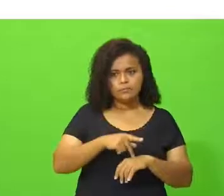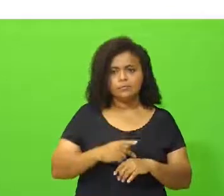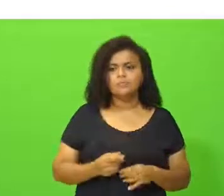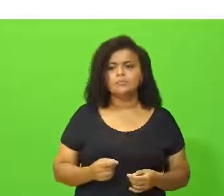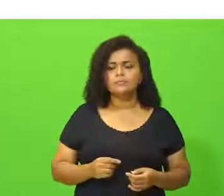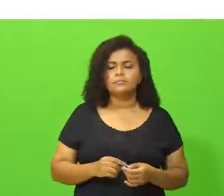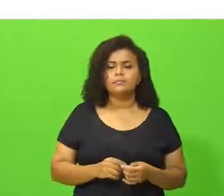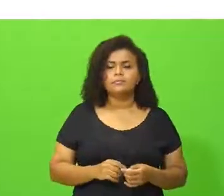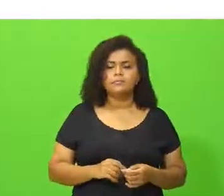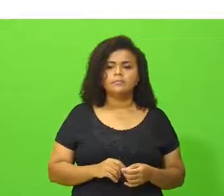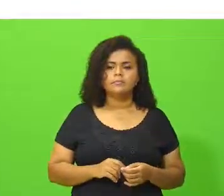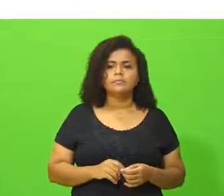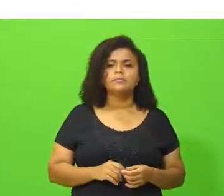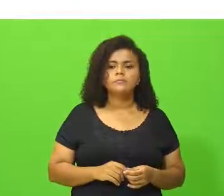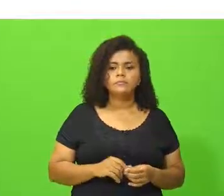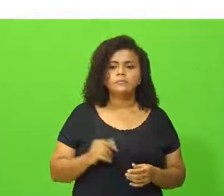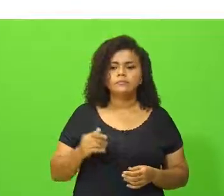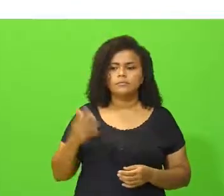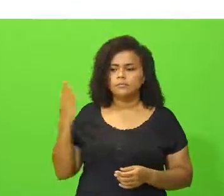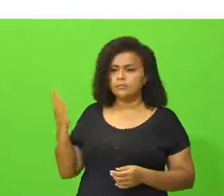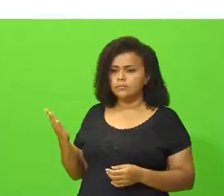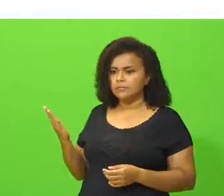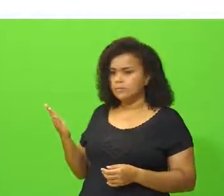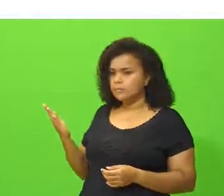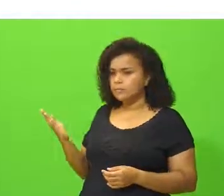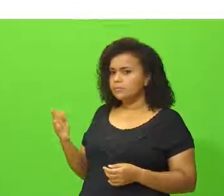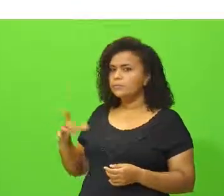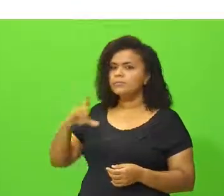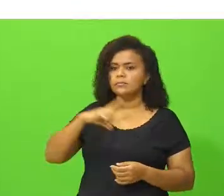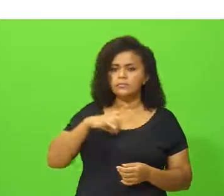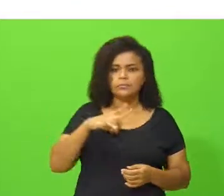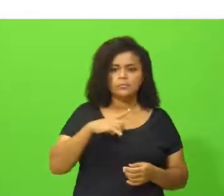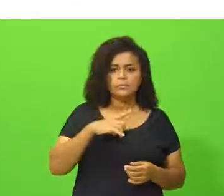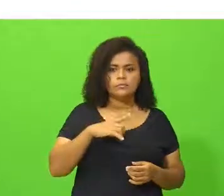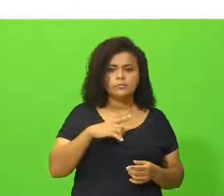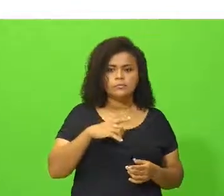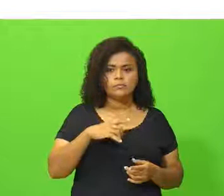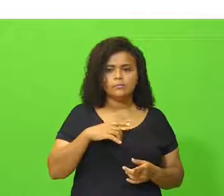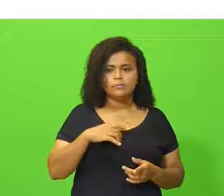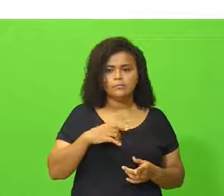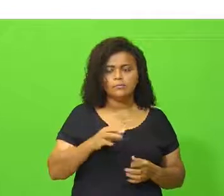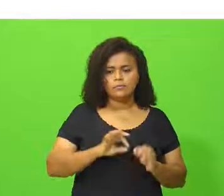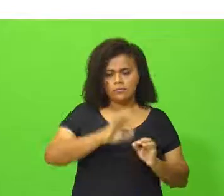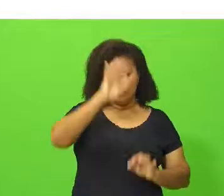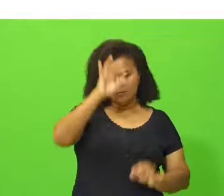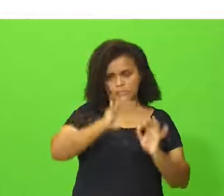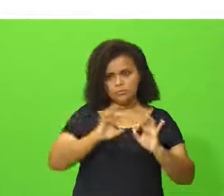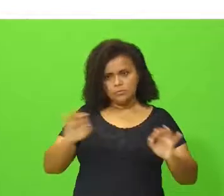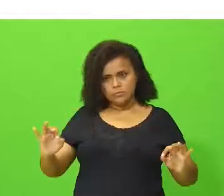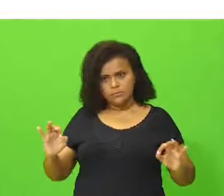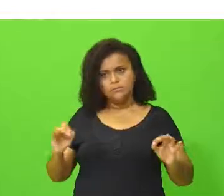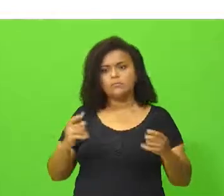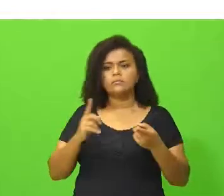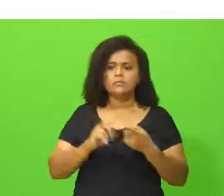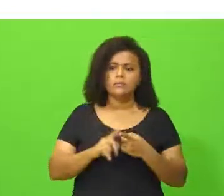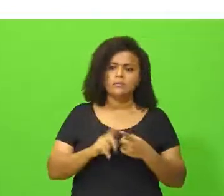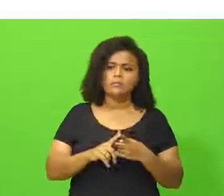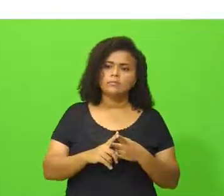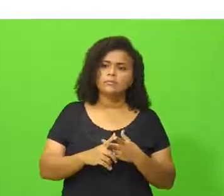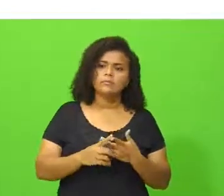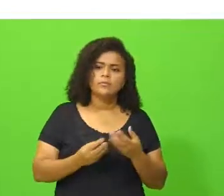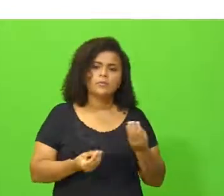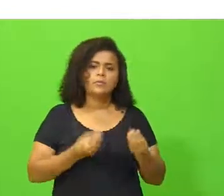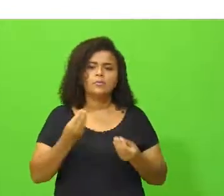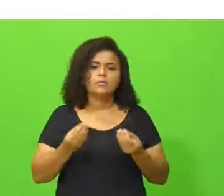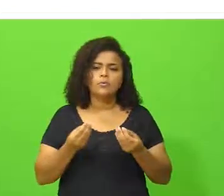próxima cartela, que fala a respeito sobre os gráficos referentes à mudança em que o